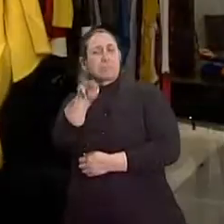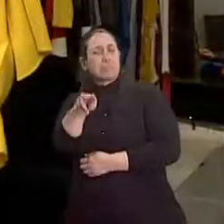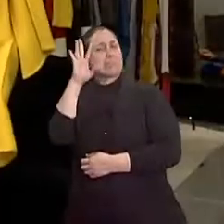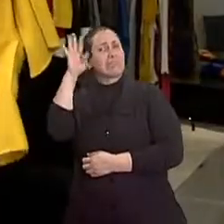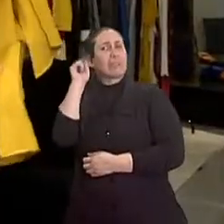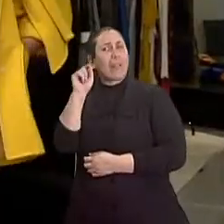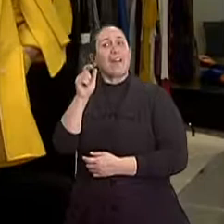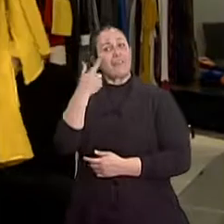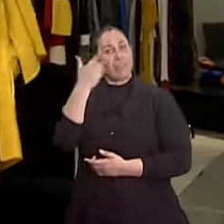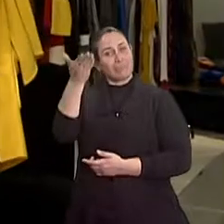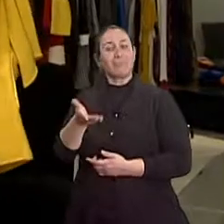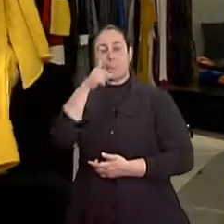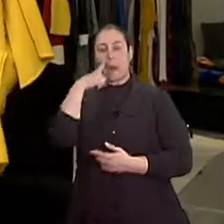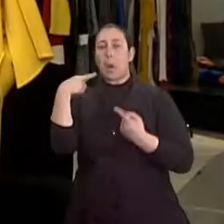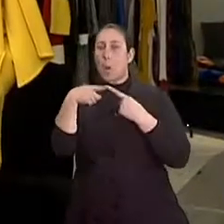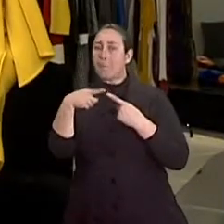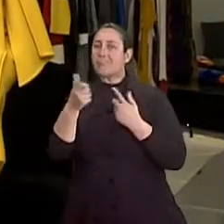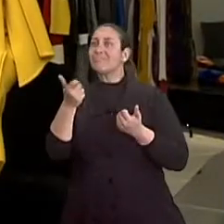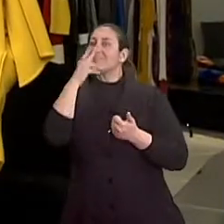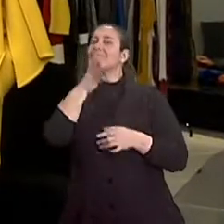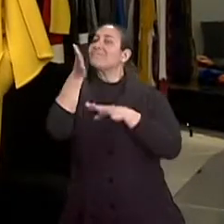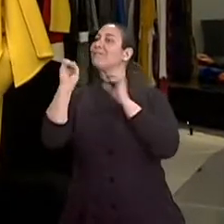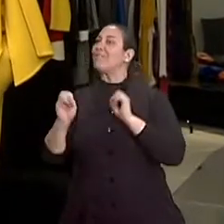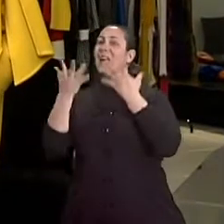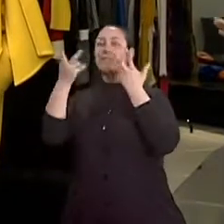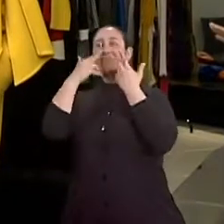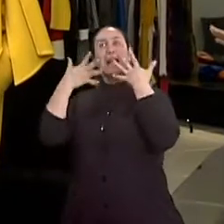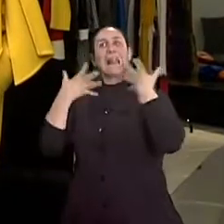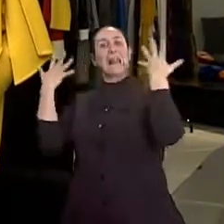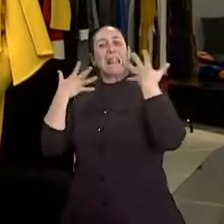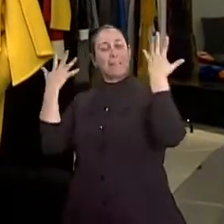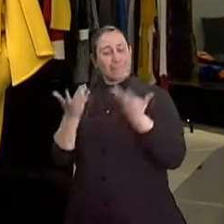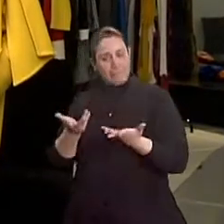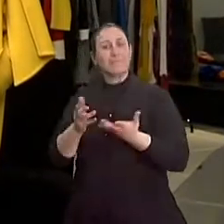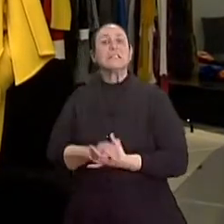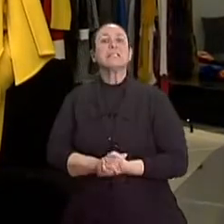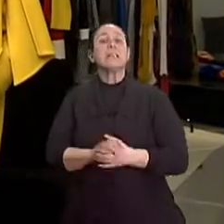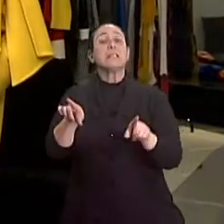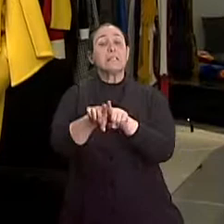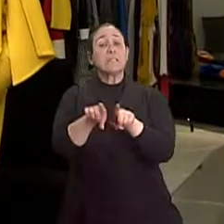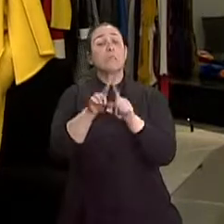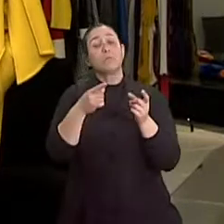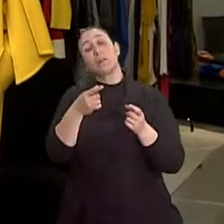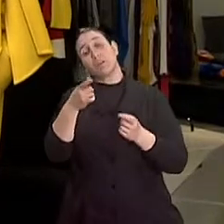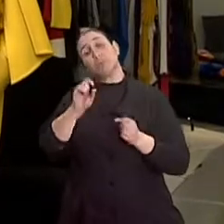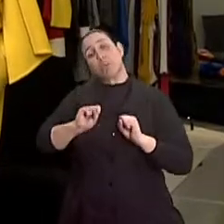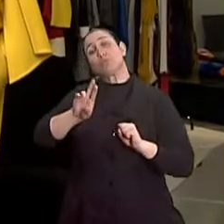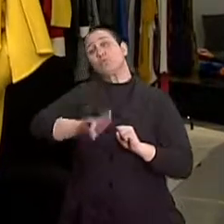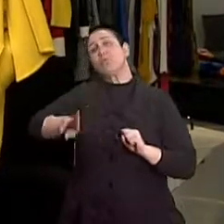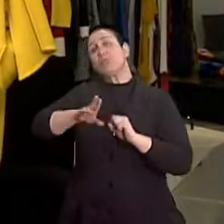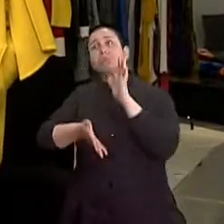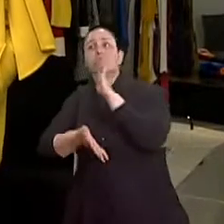Né, Camila? Olha já chega lá festiva, né? Muito lindo. E aí pode usar por fora ou por dentro, né? Como a pessoa